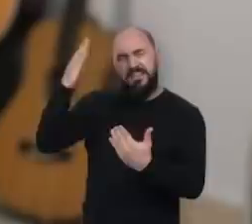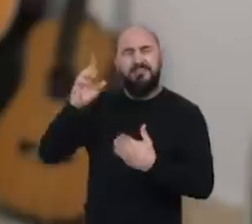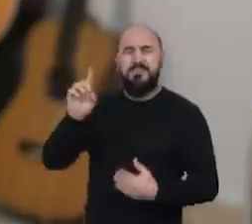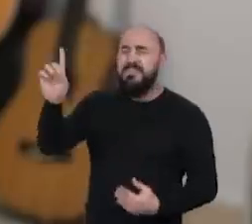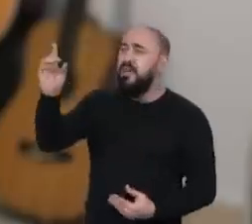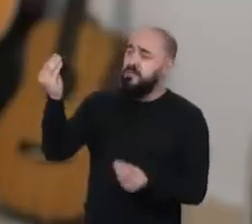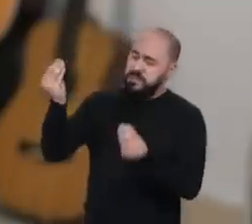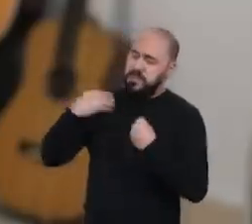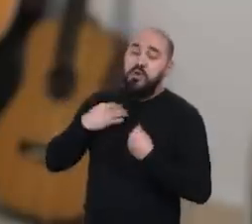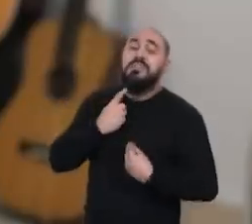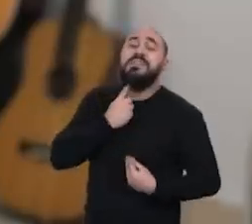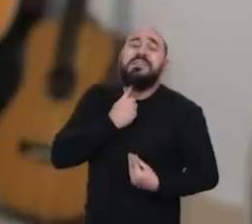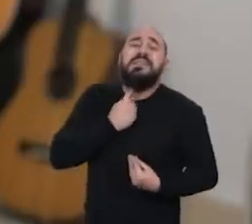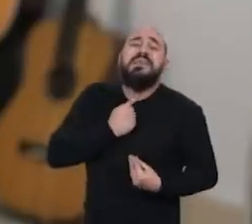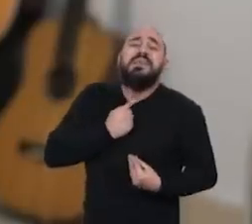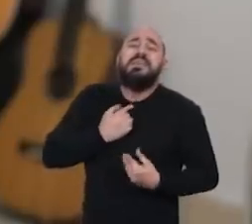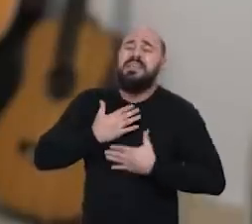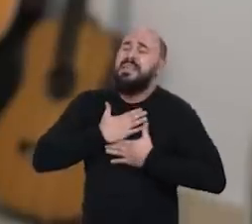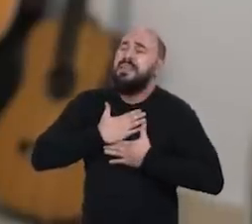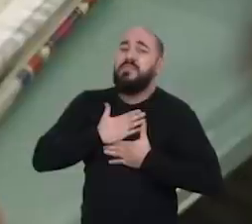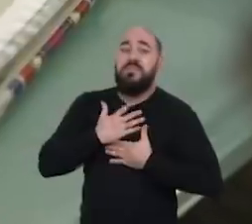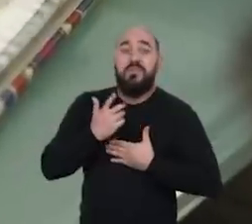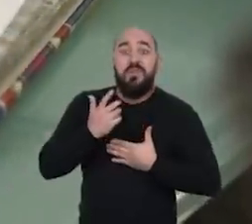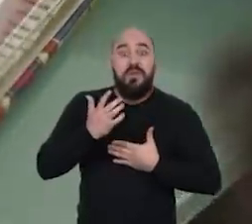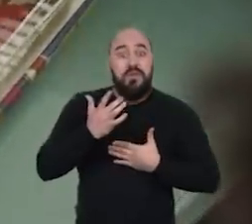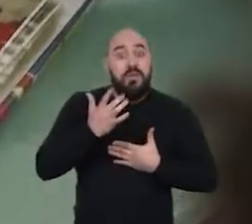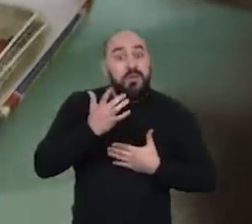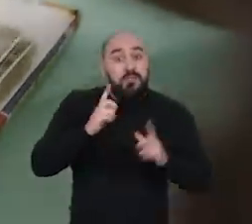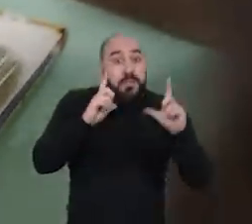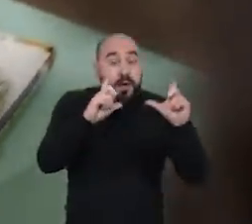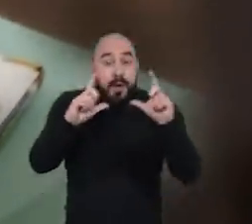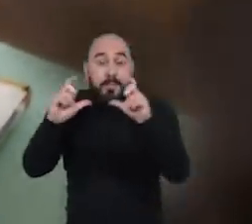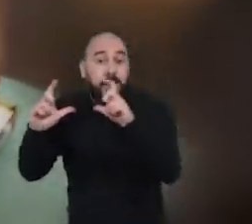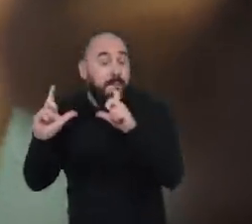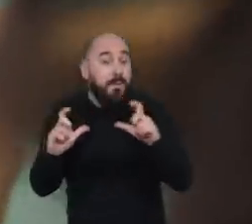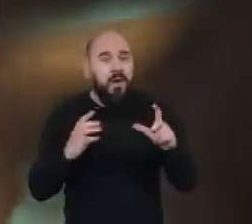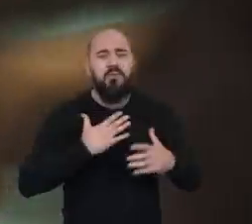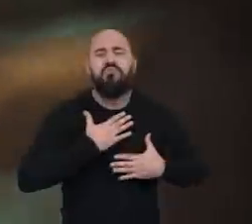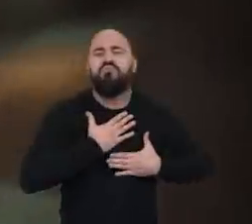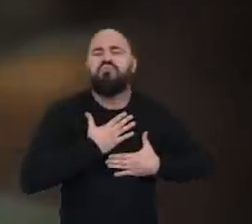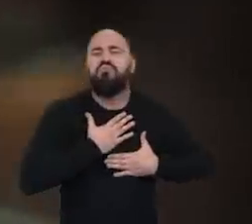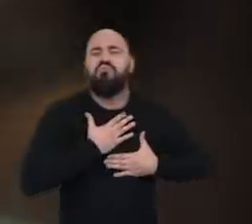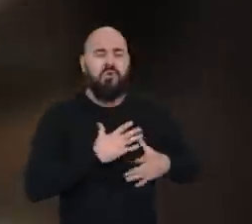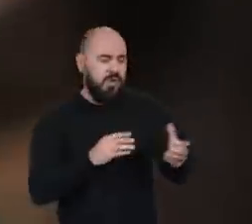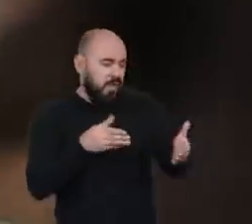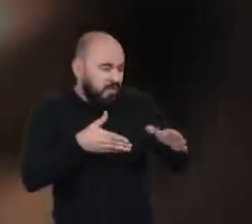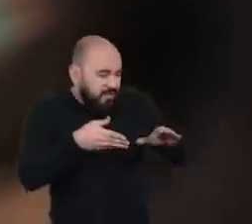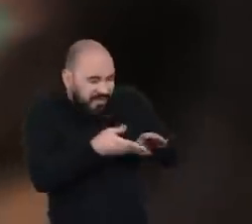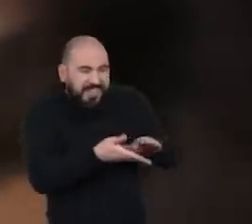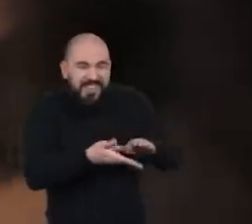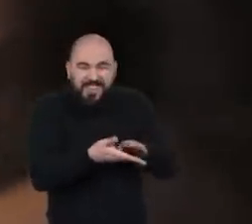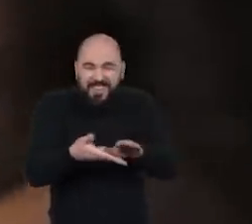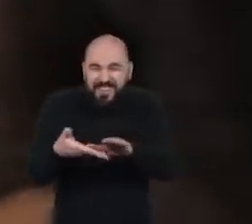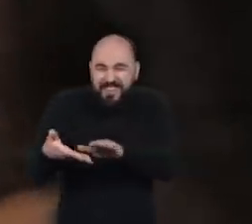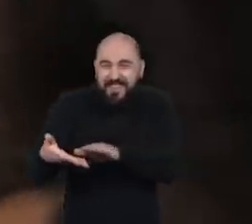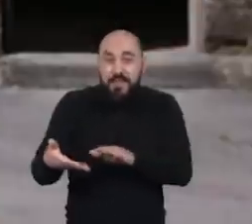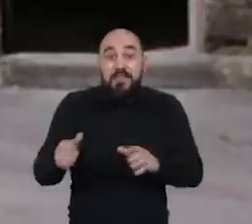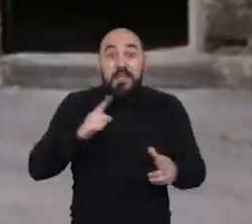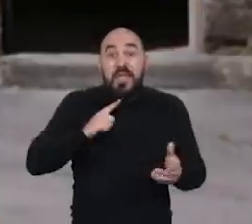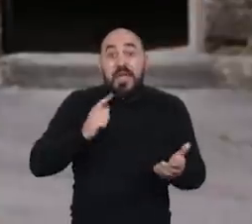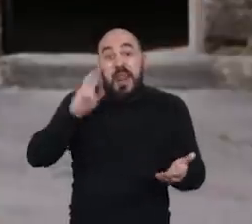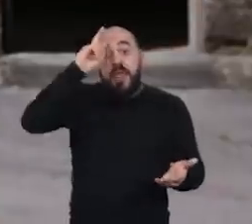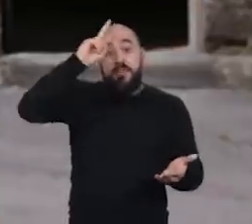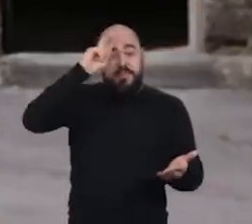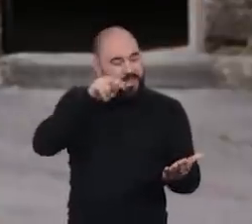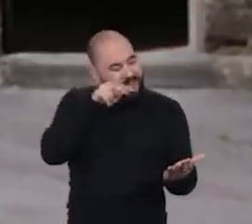esse desejo, né, de registrar momentos em fotos, né, e são as lembranças eternizadas que a gente tem, né.